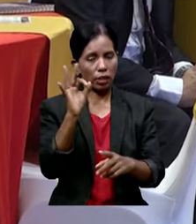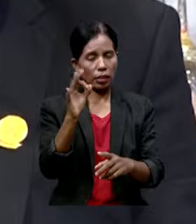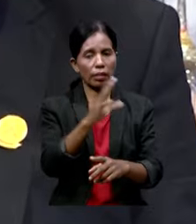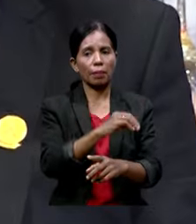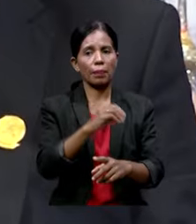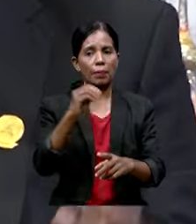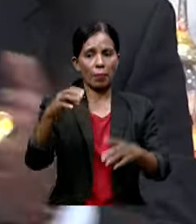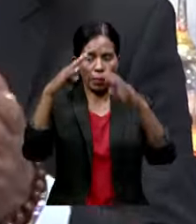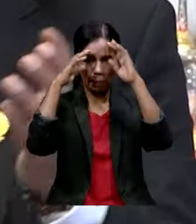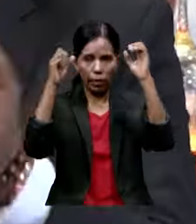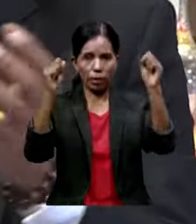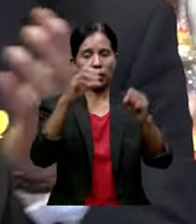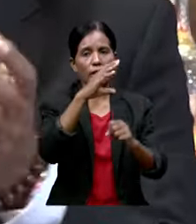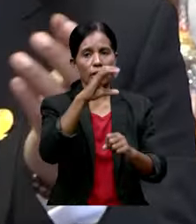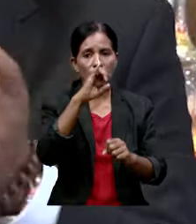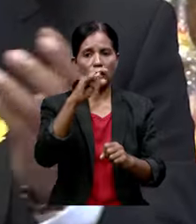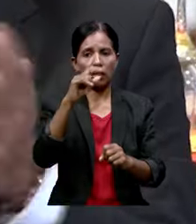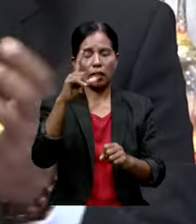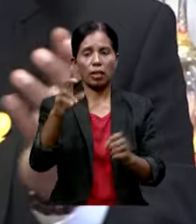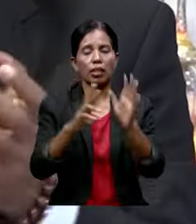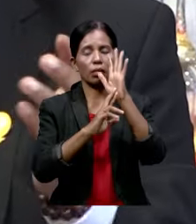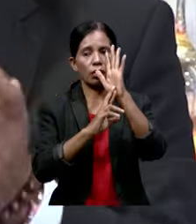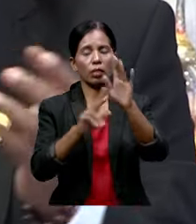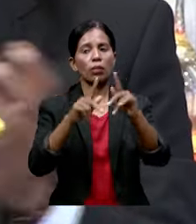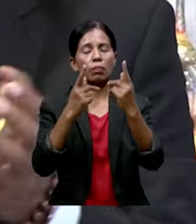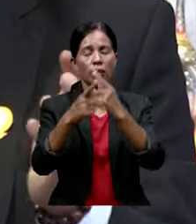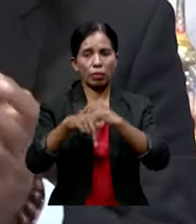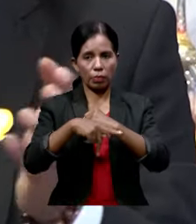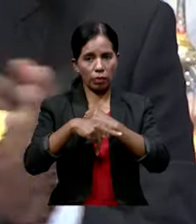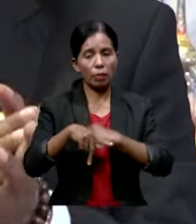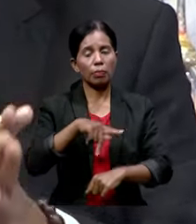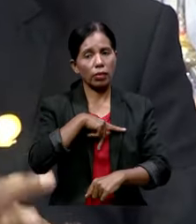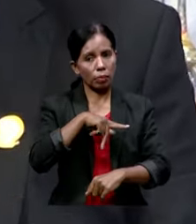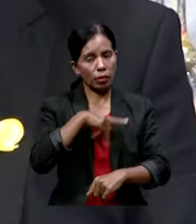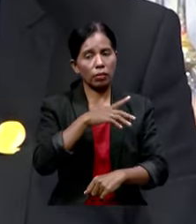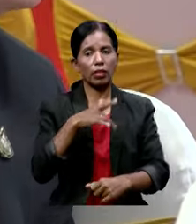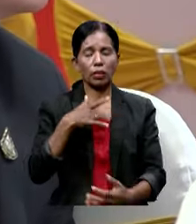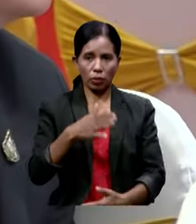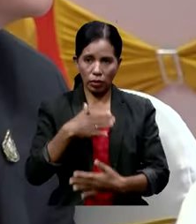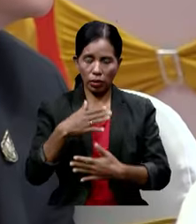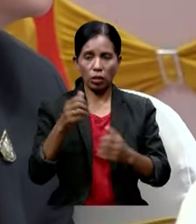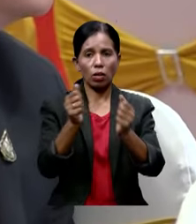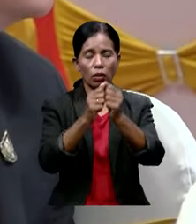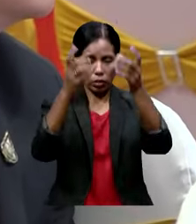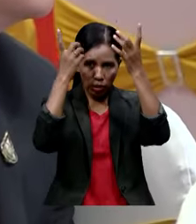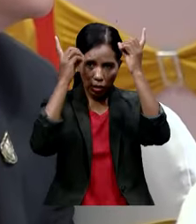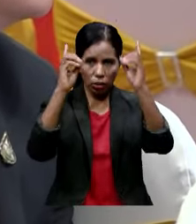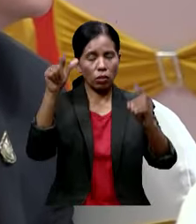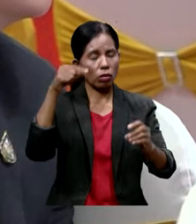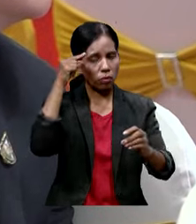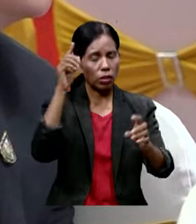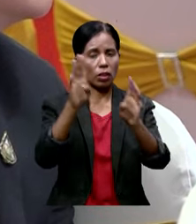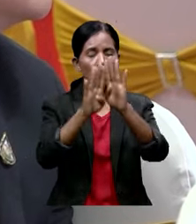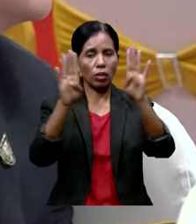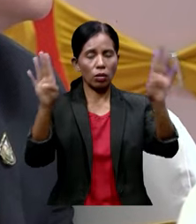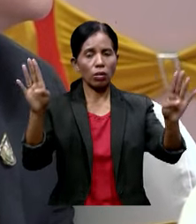lançamento, né, presidente CCITL, representa o setor privado. Aprecia, não agradece a decisão governian por lançar Portal